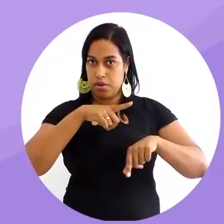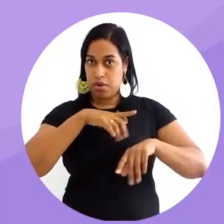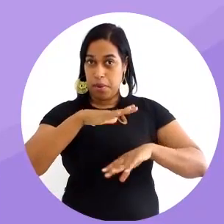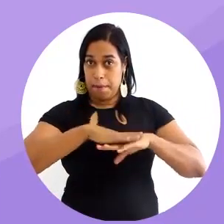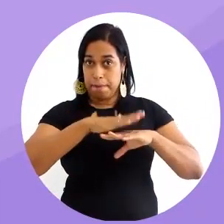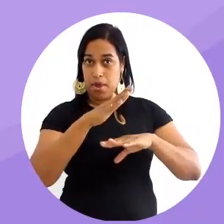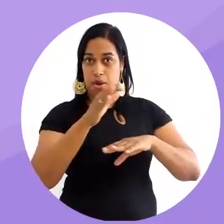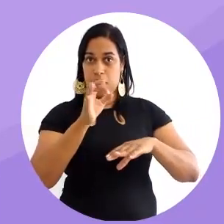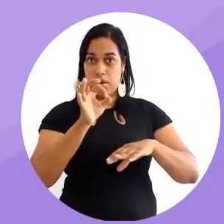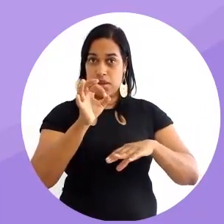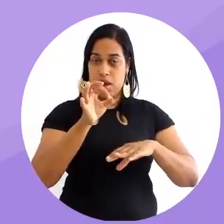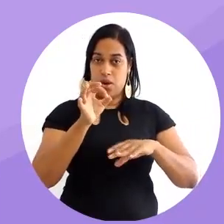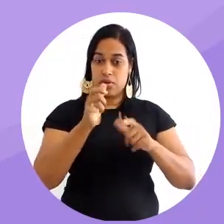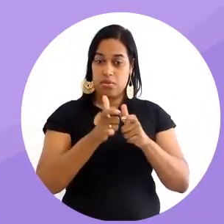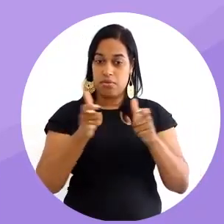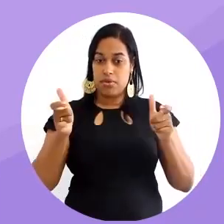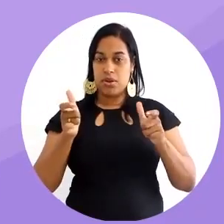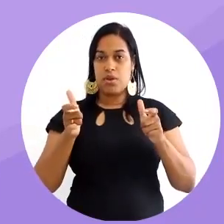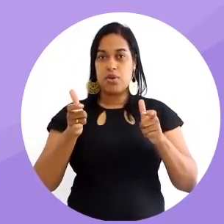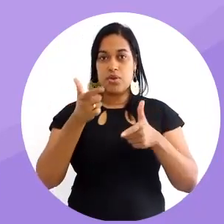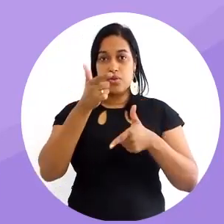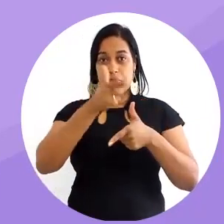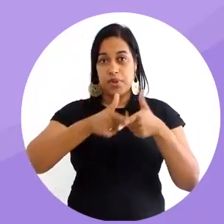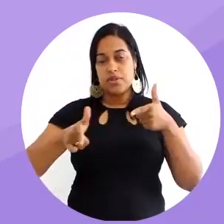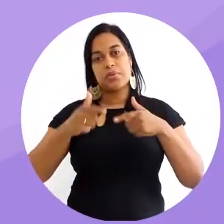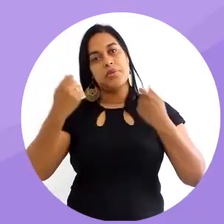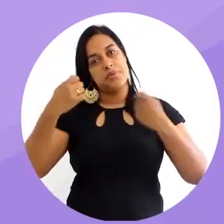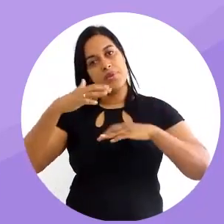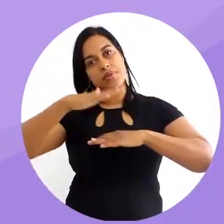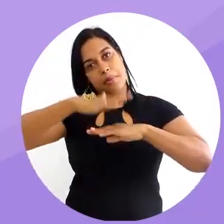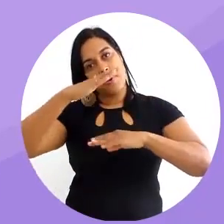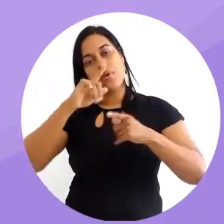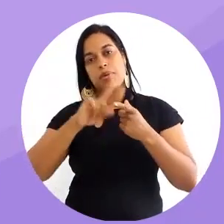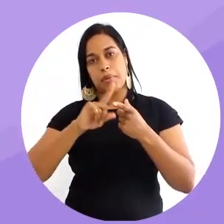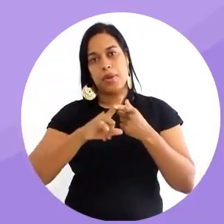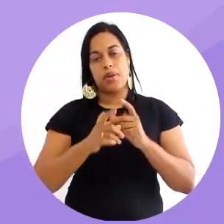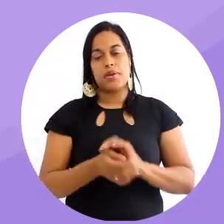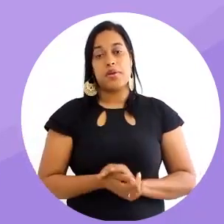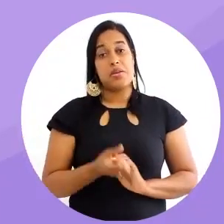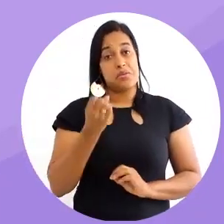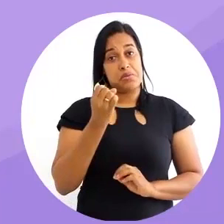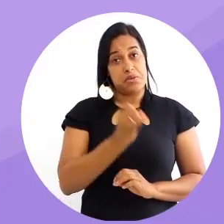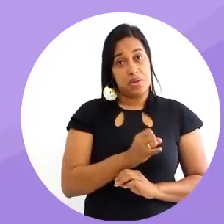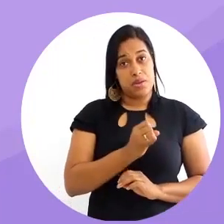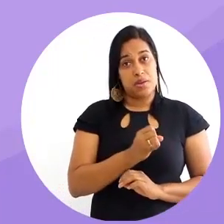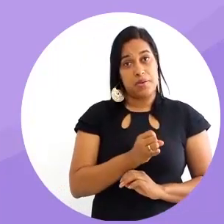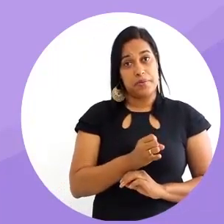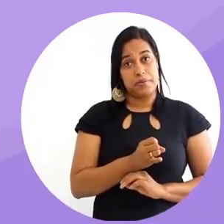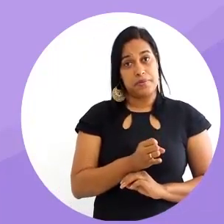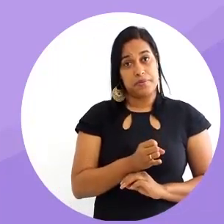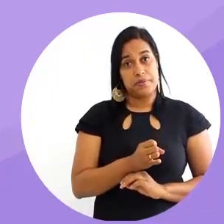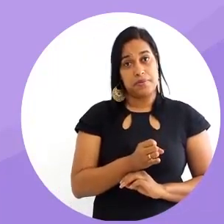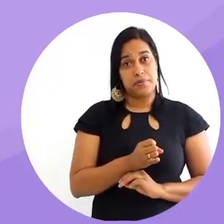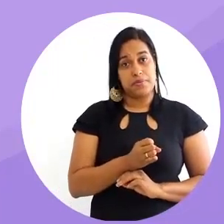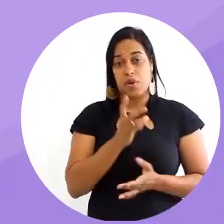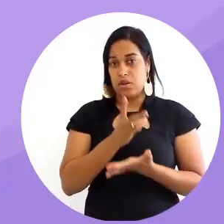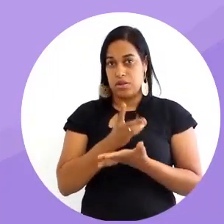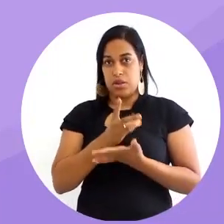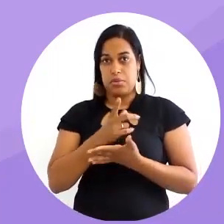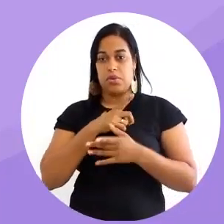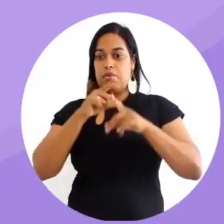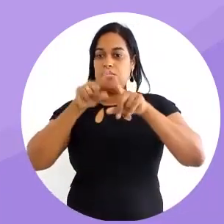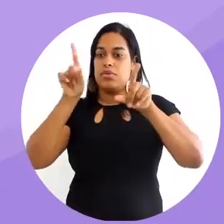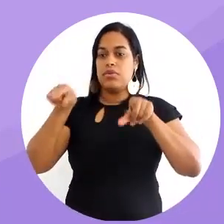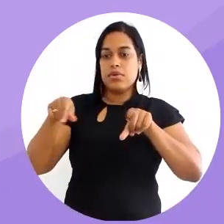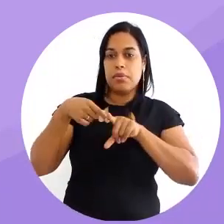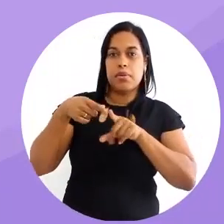tem um maior grau de dilatação, o espaçamento entre as placas deve ser maior. Mas, como nem sempre nós